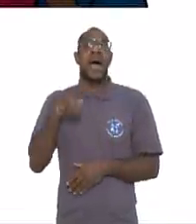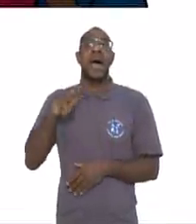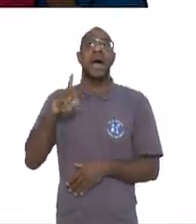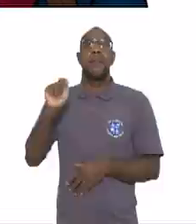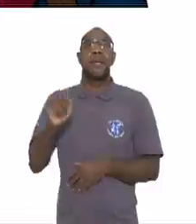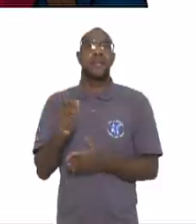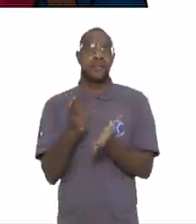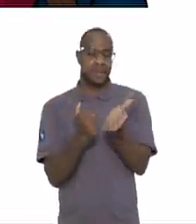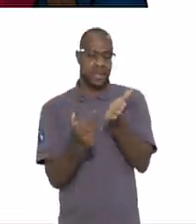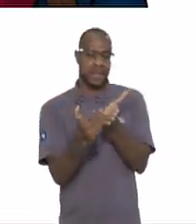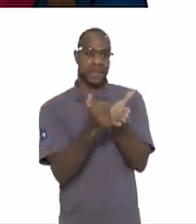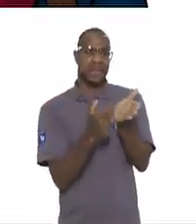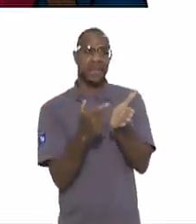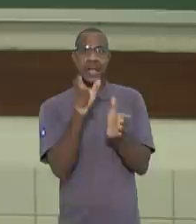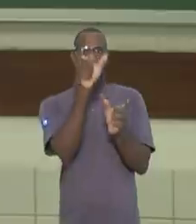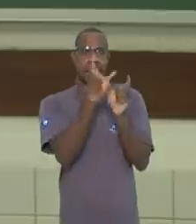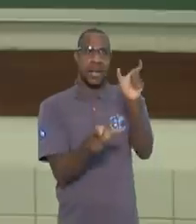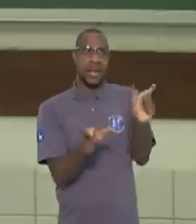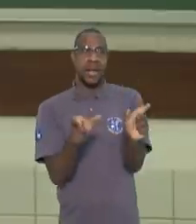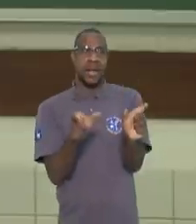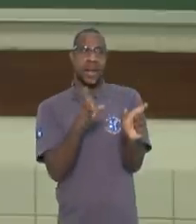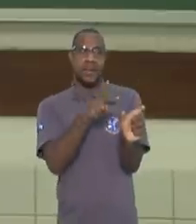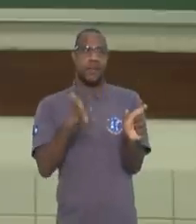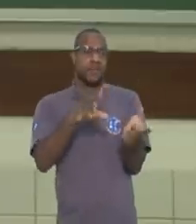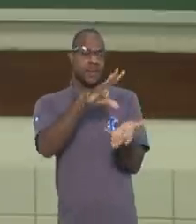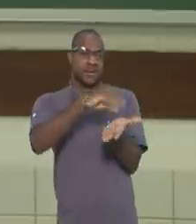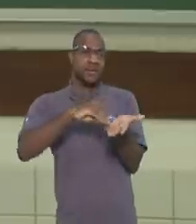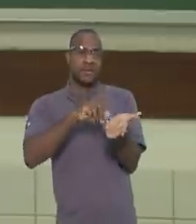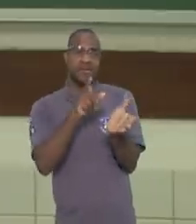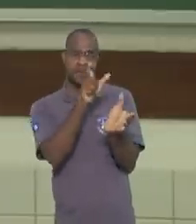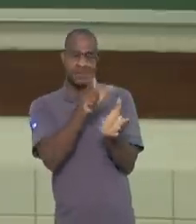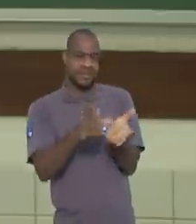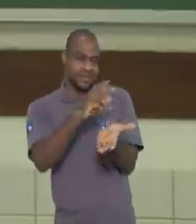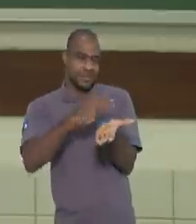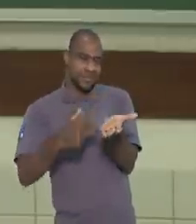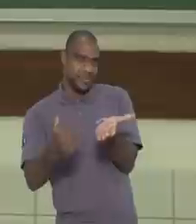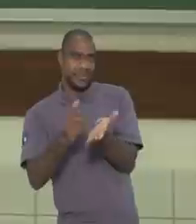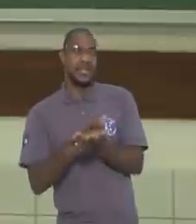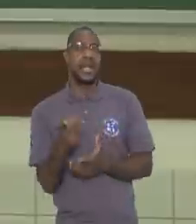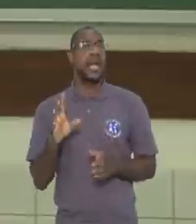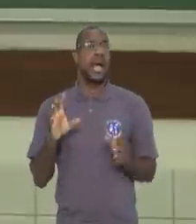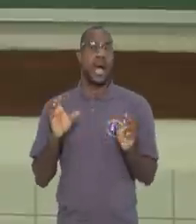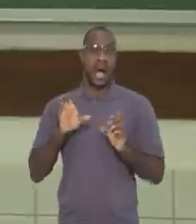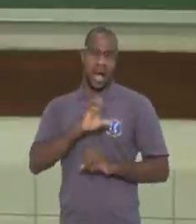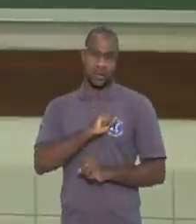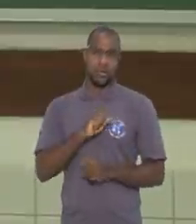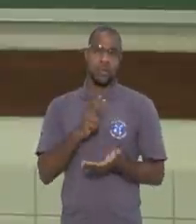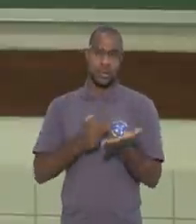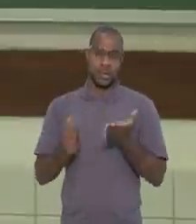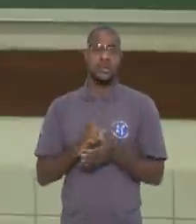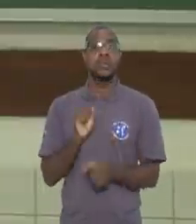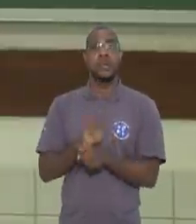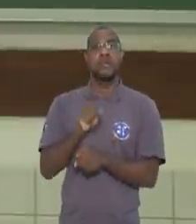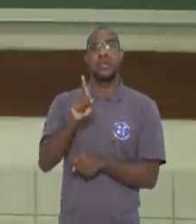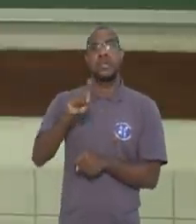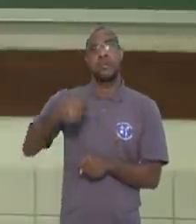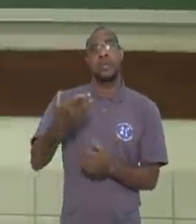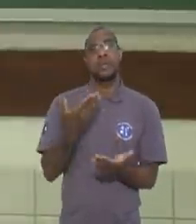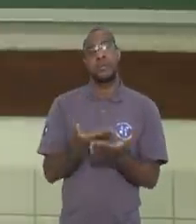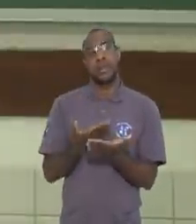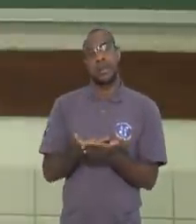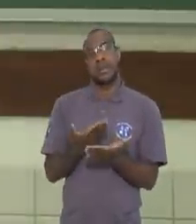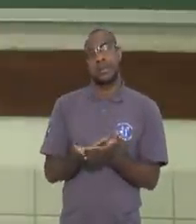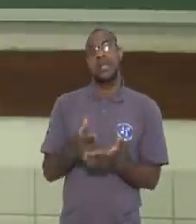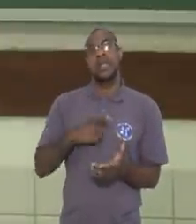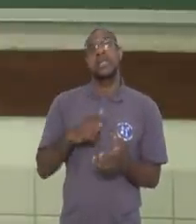obrigada. Então tá aqui para vocês verem, vou usar ela aqui no final das aulas, já adorei o desenho. Gente, eu espero vocês na próxima aula. Próxima aula é um assunto bem